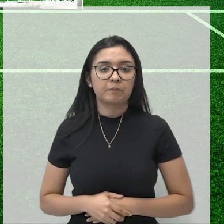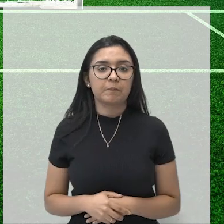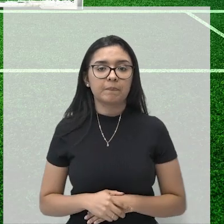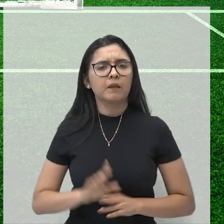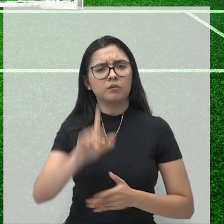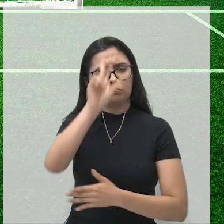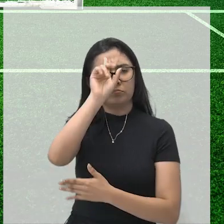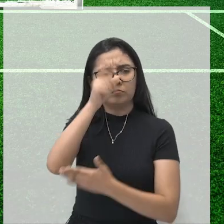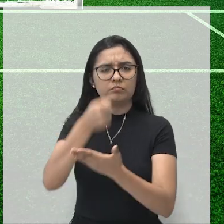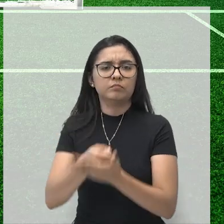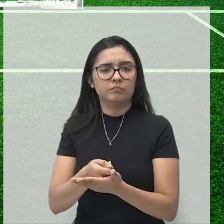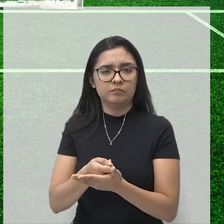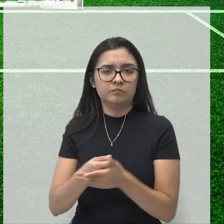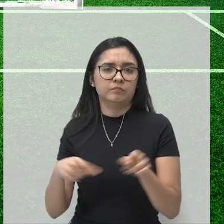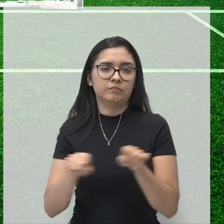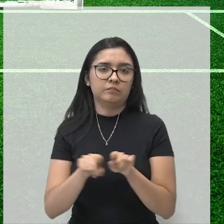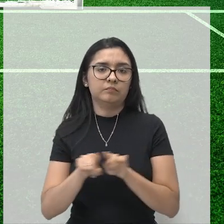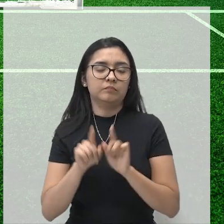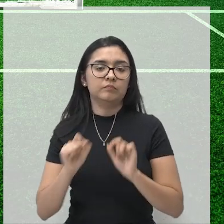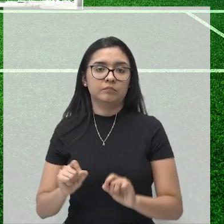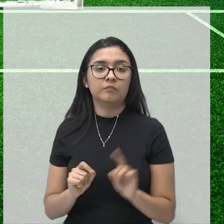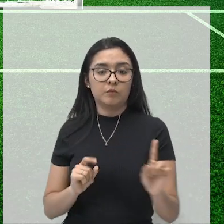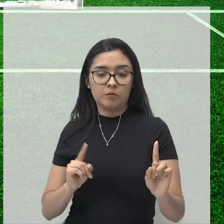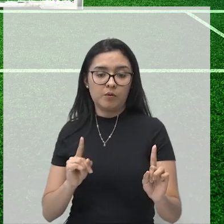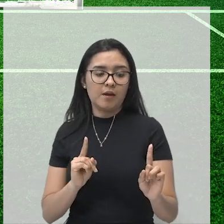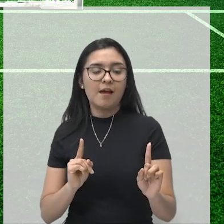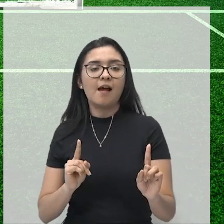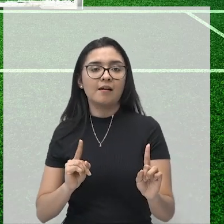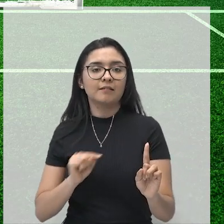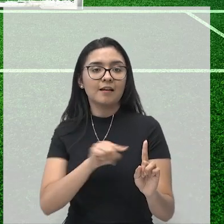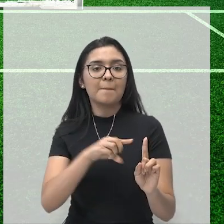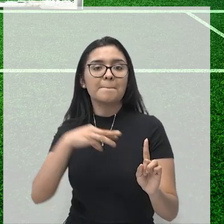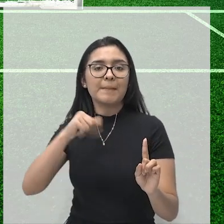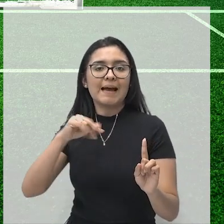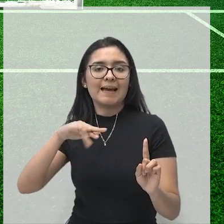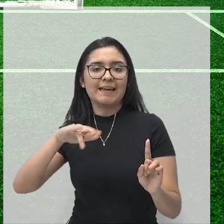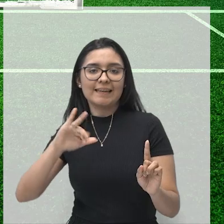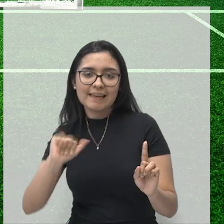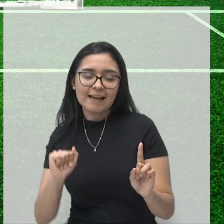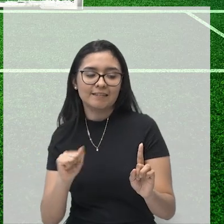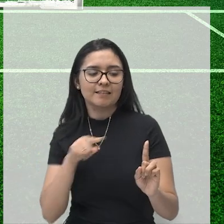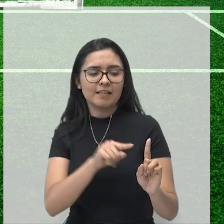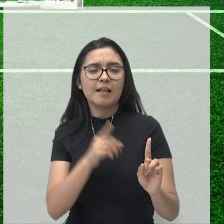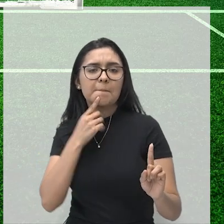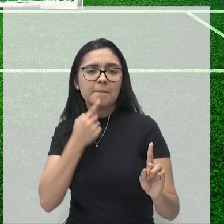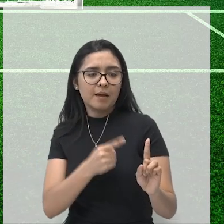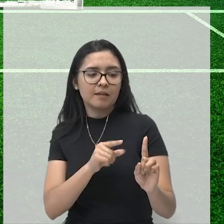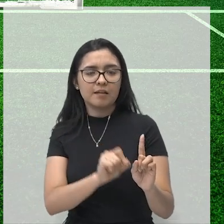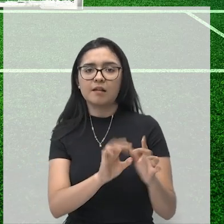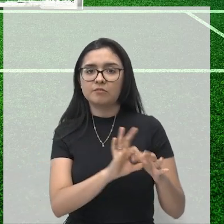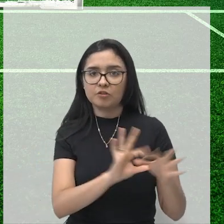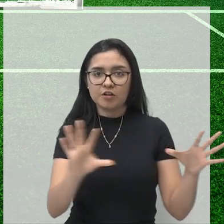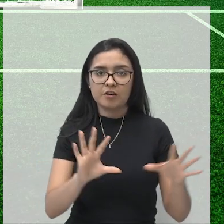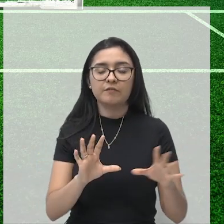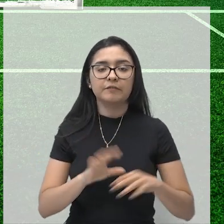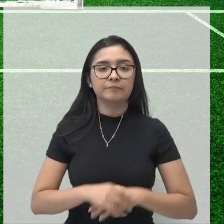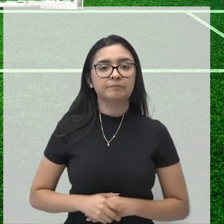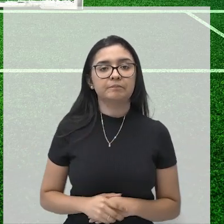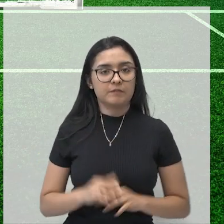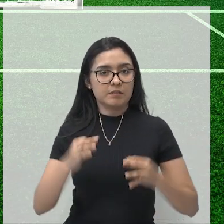Ele decide fazer um passe para a sua companheira de equipe, que é a Maria, né, que está livre no flanco